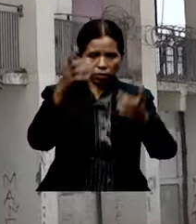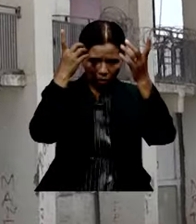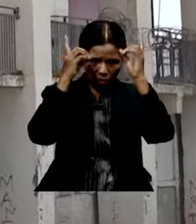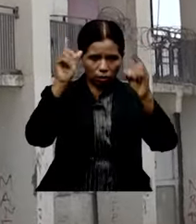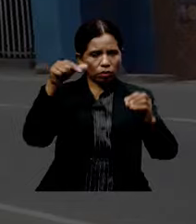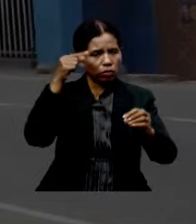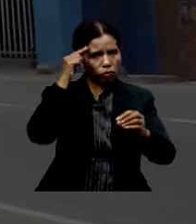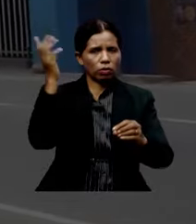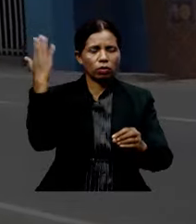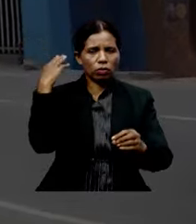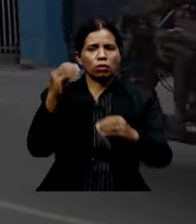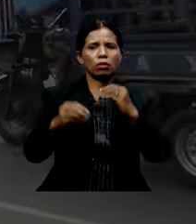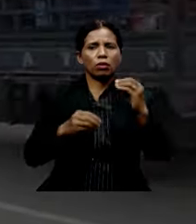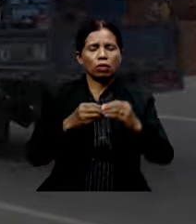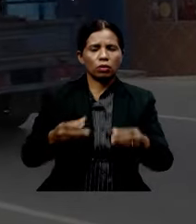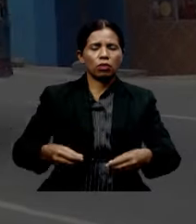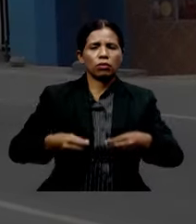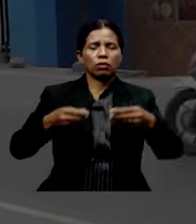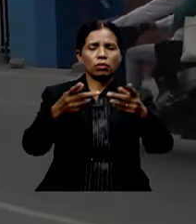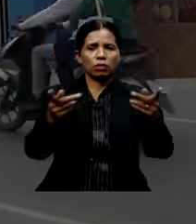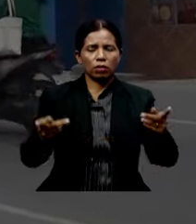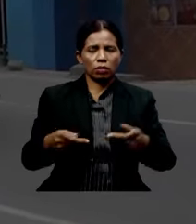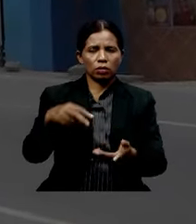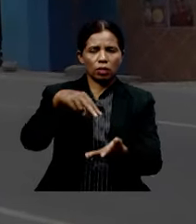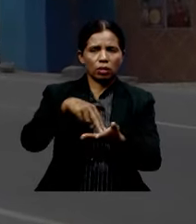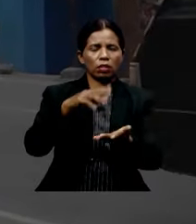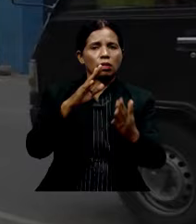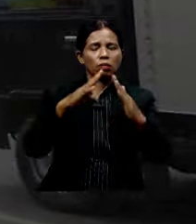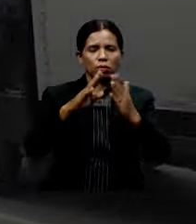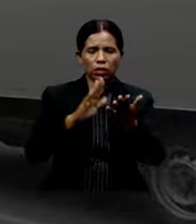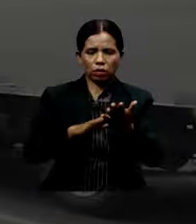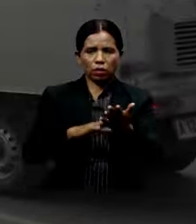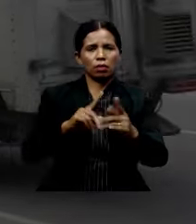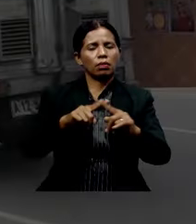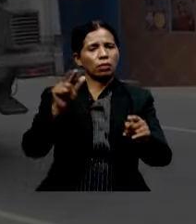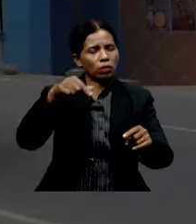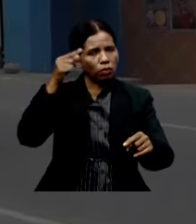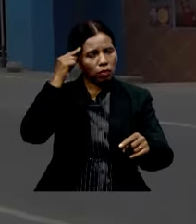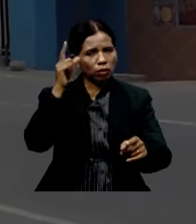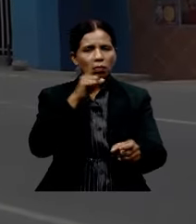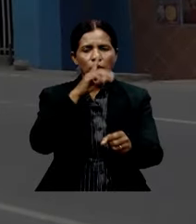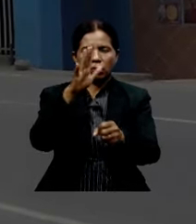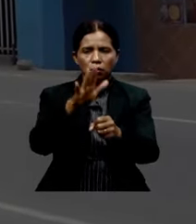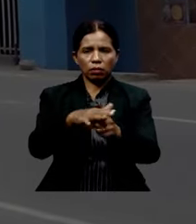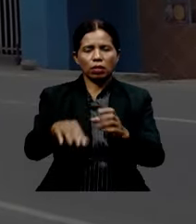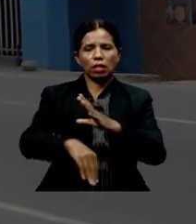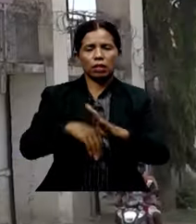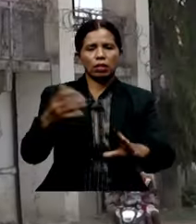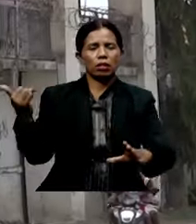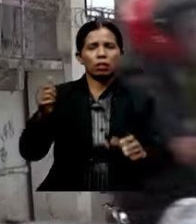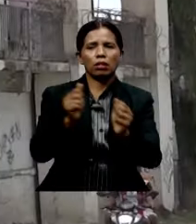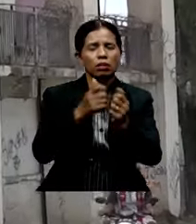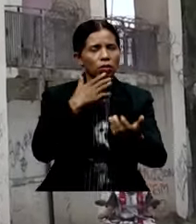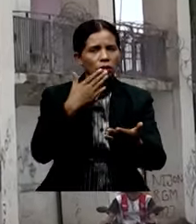governo anterior kona ba at oferece rai ho di hari escola São Miguel Arcanjo mai be governo anterior promete se hasai sira ho digno